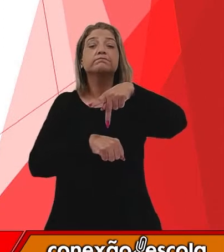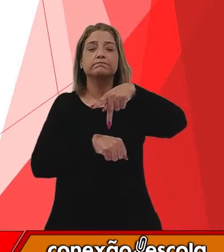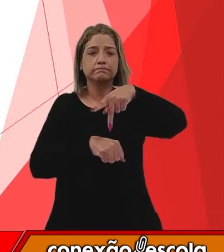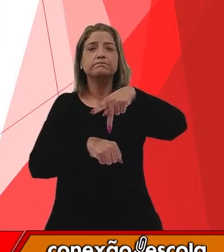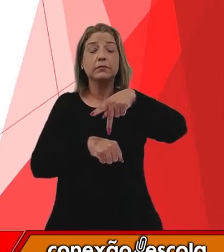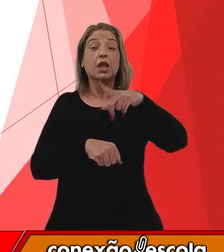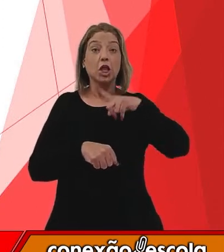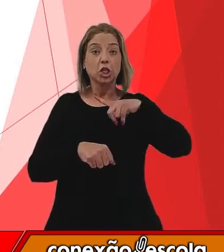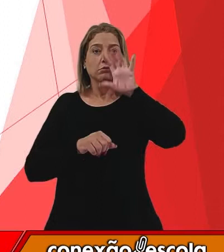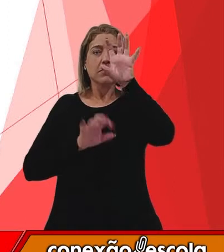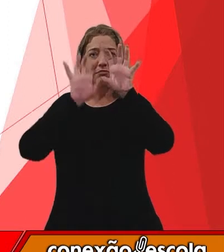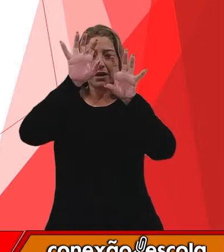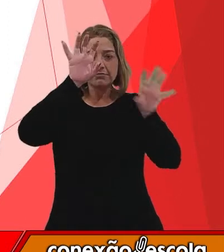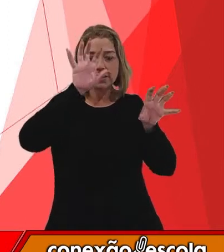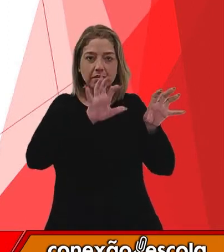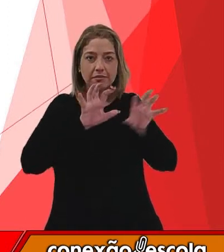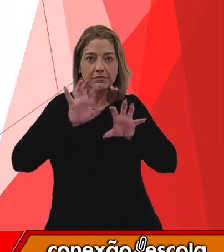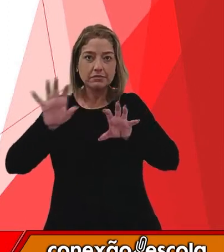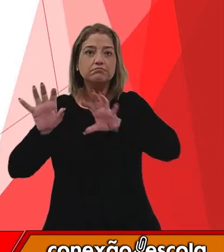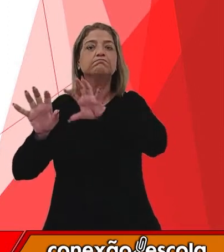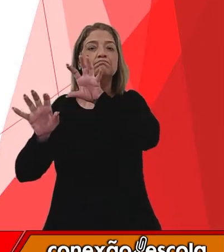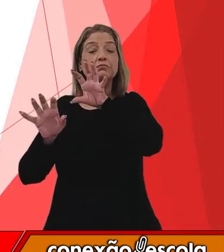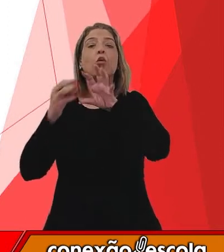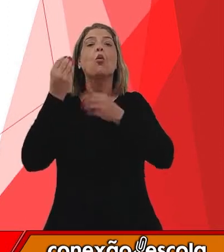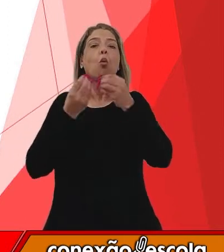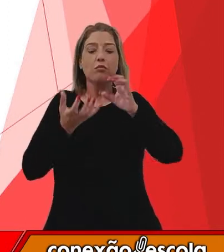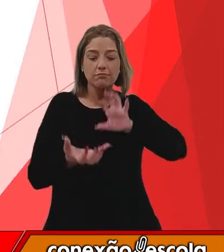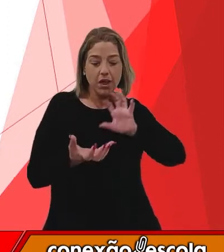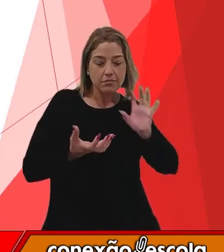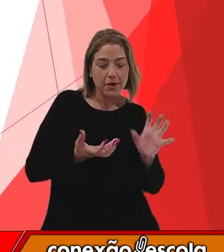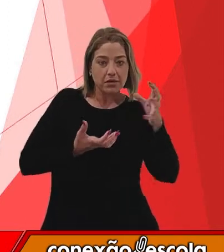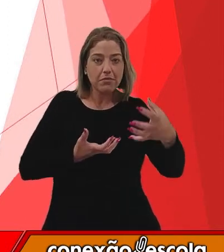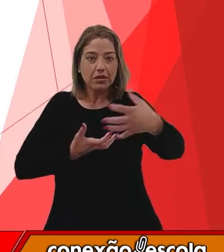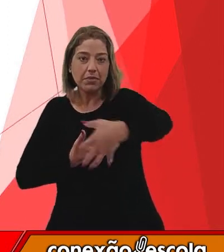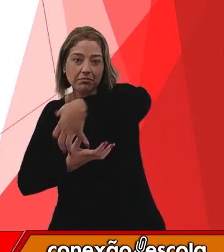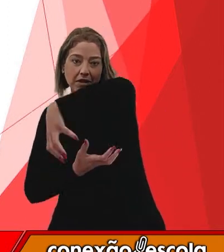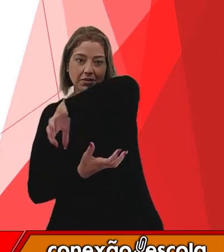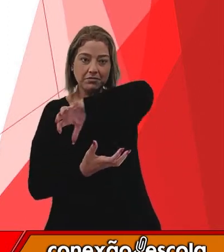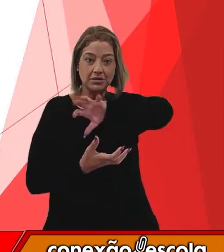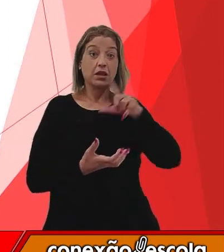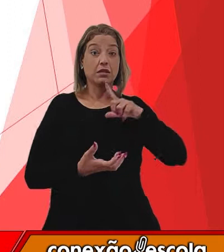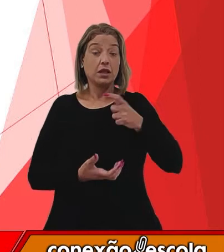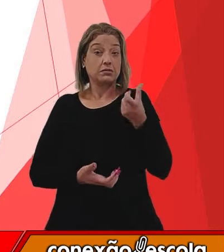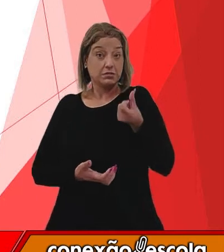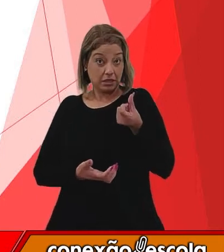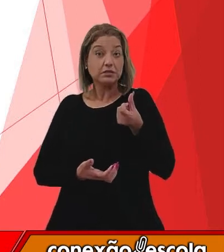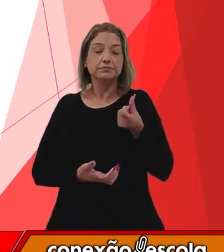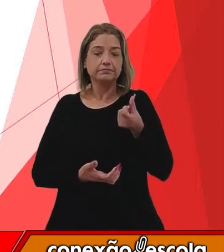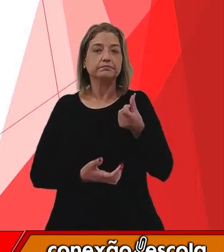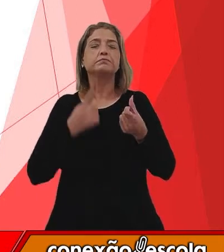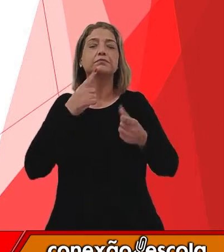estão divididos especificamente em continentes, 6 continentes. Observe só,